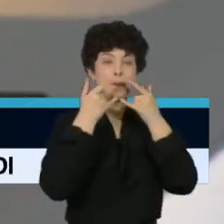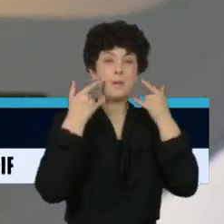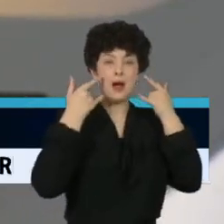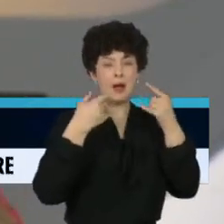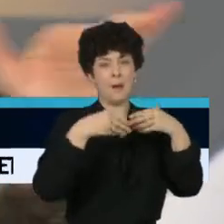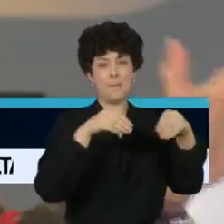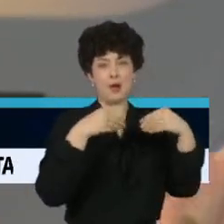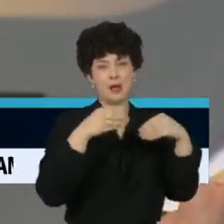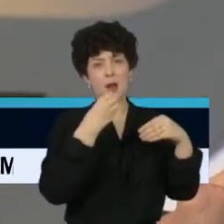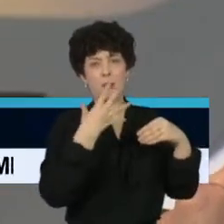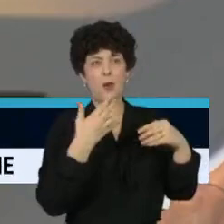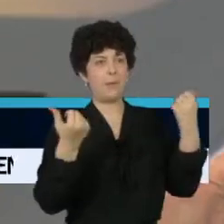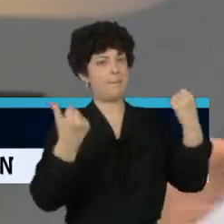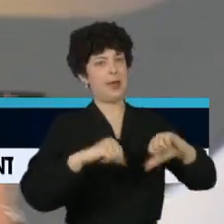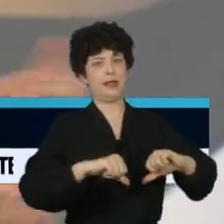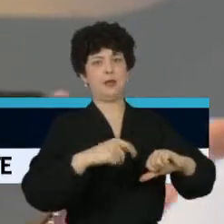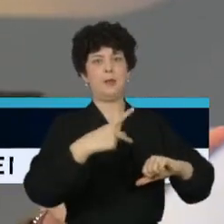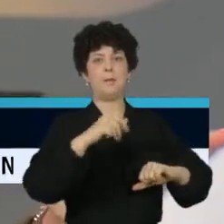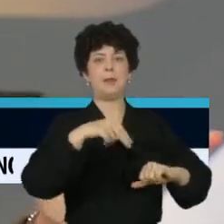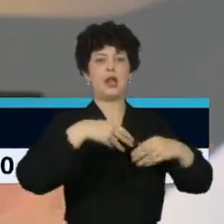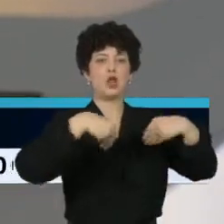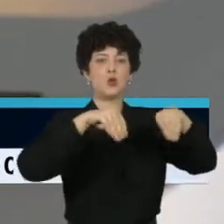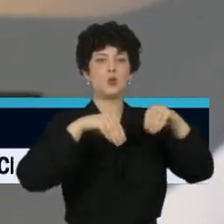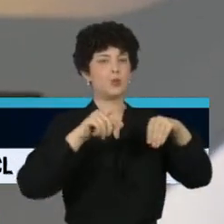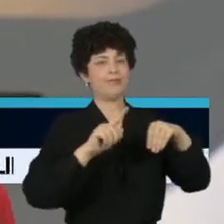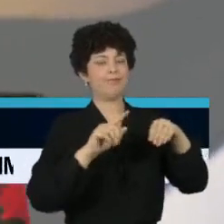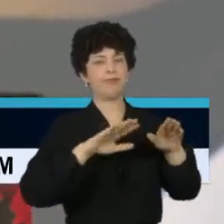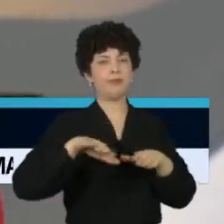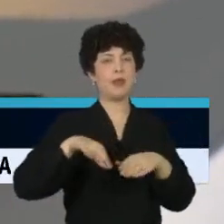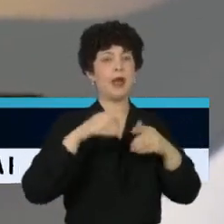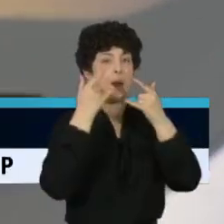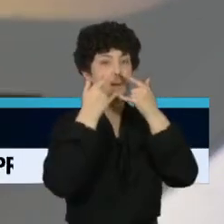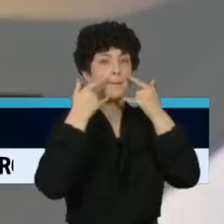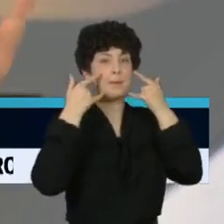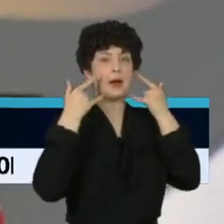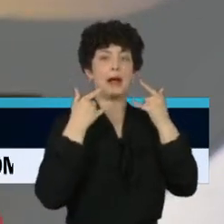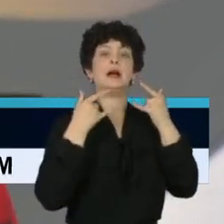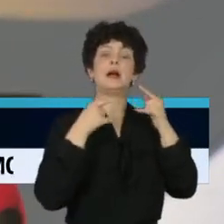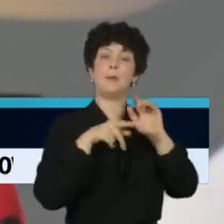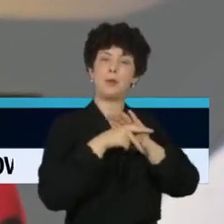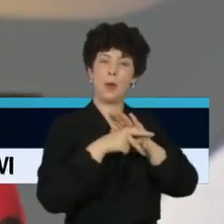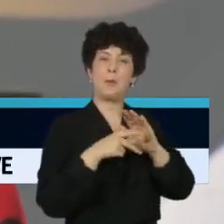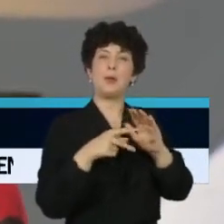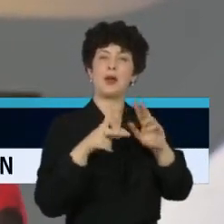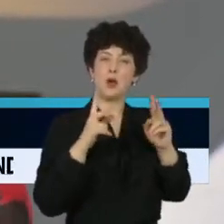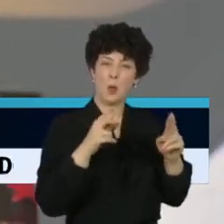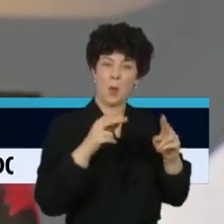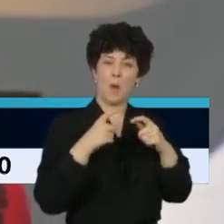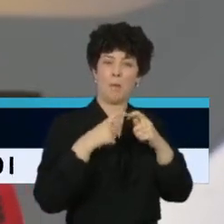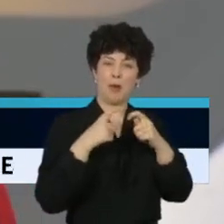pano é um bom filtro? É um péssimo filtro. Não é para usar. A máscara cirúrgica, aquela